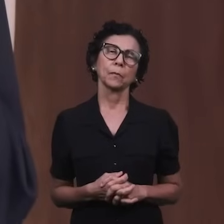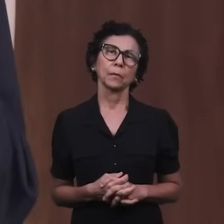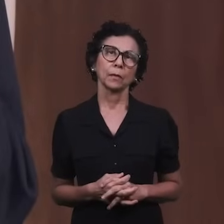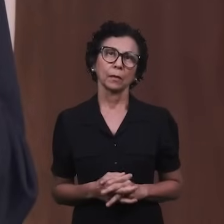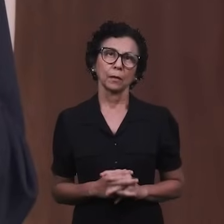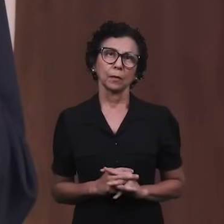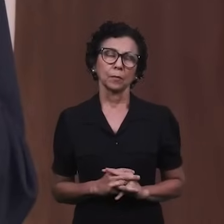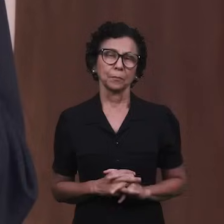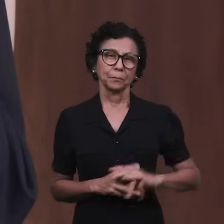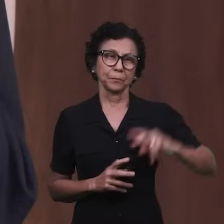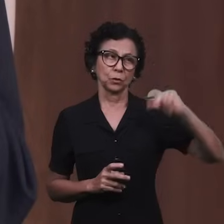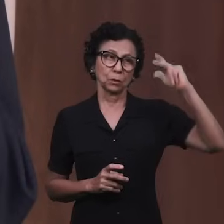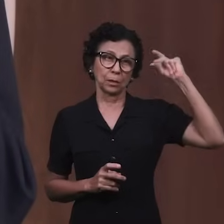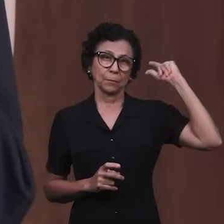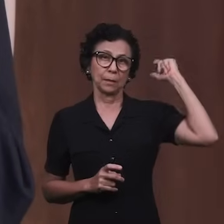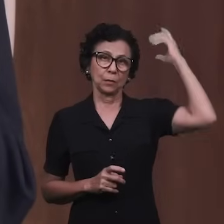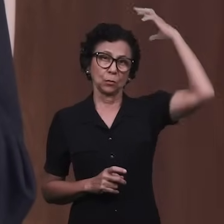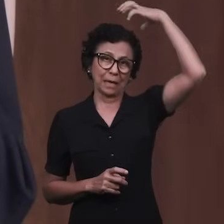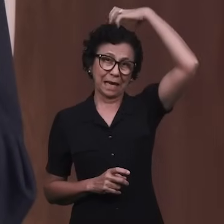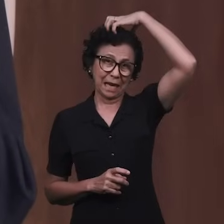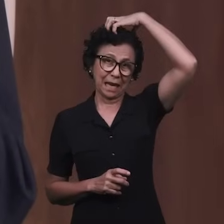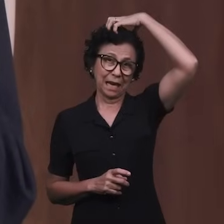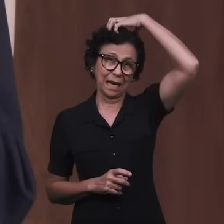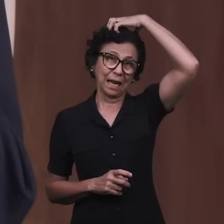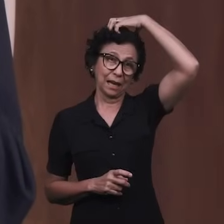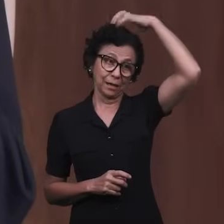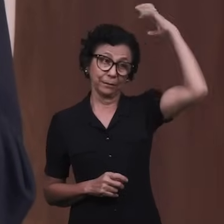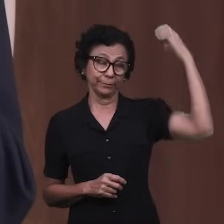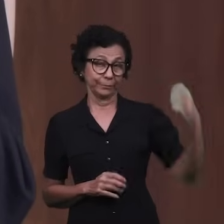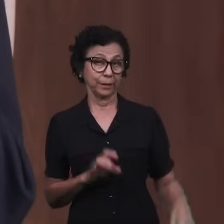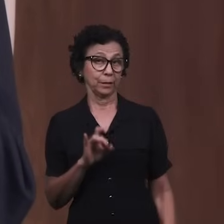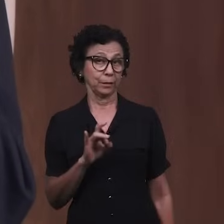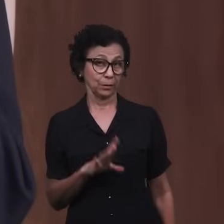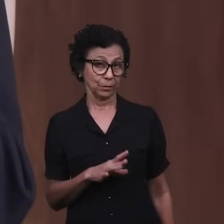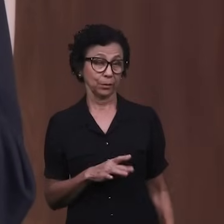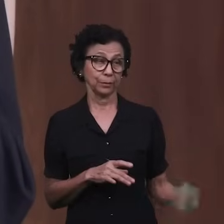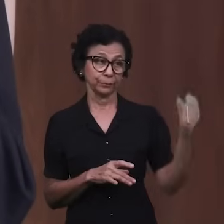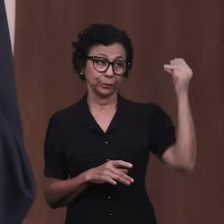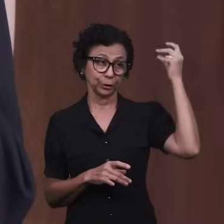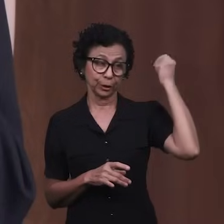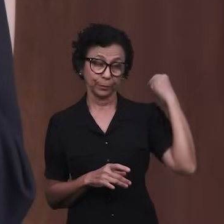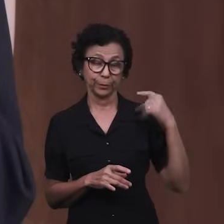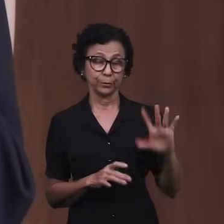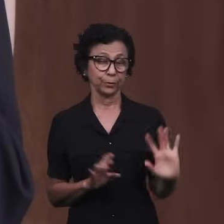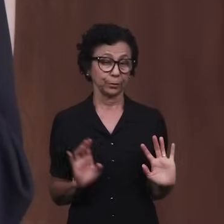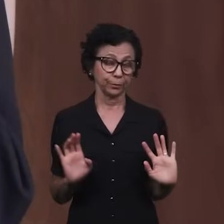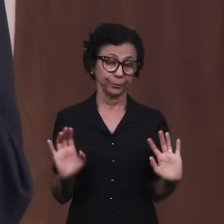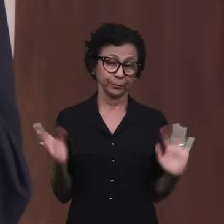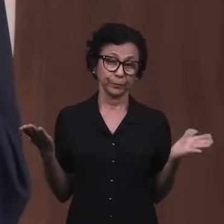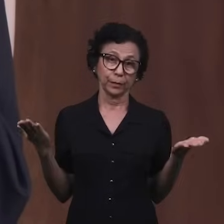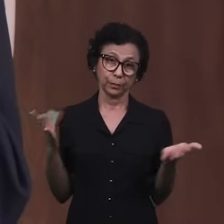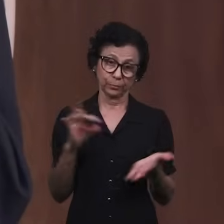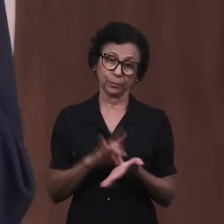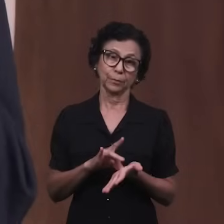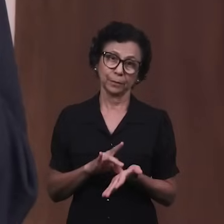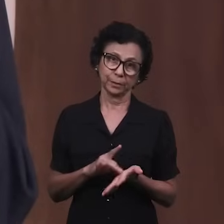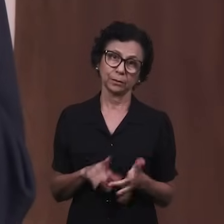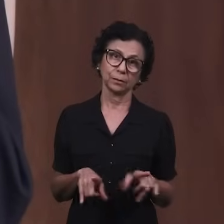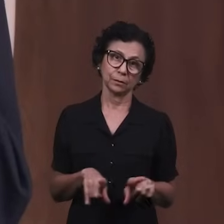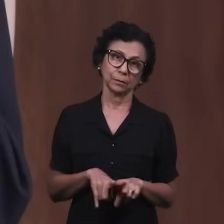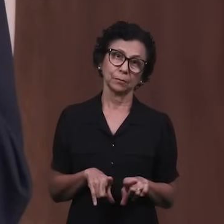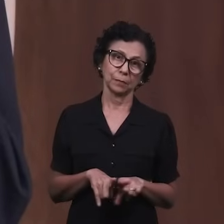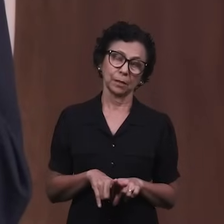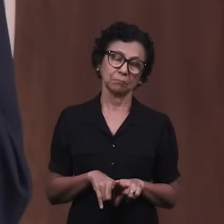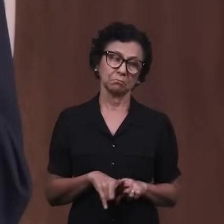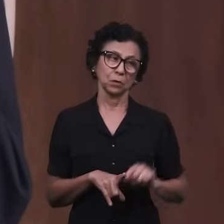Essa casta que havia, os reis da antiguidade, e não era só da antiguidade, não, até os